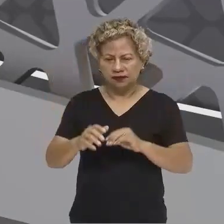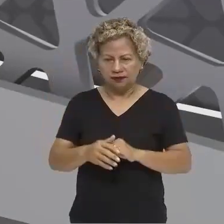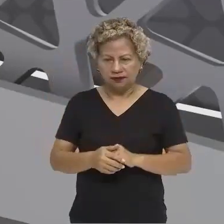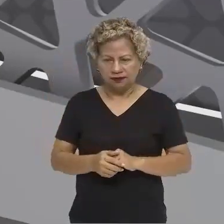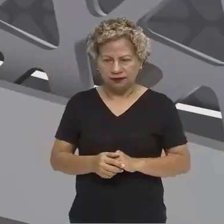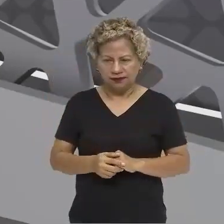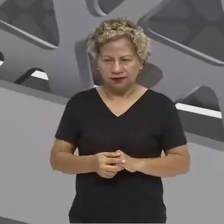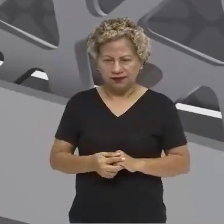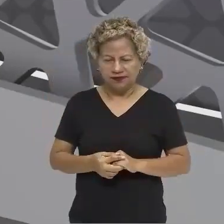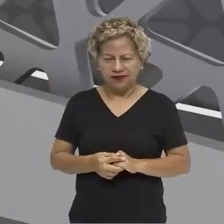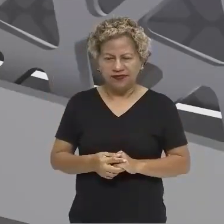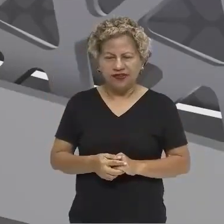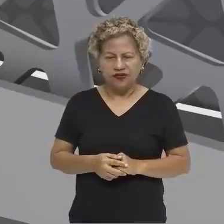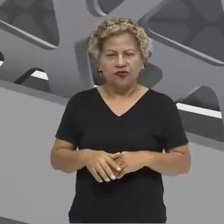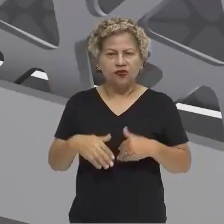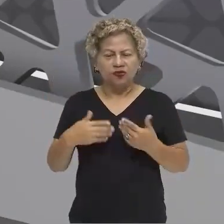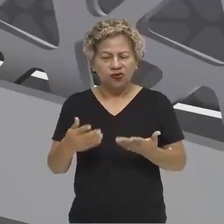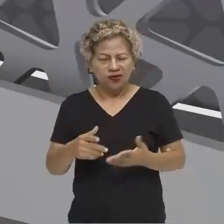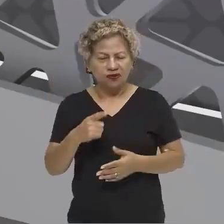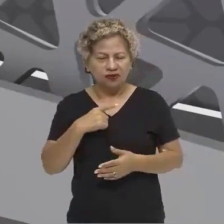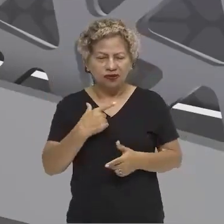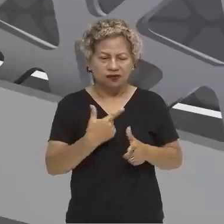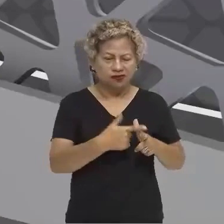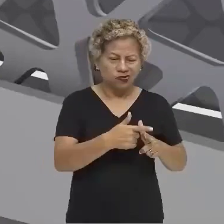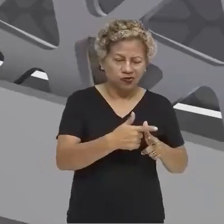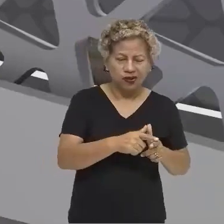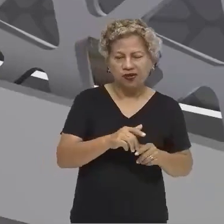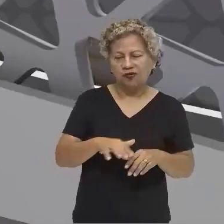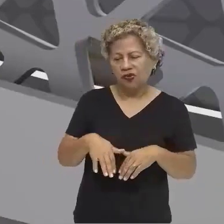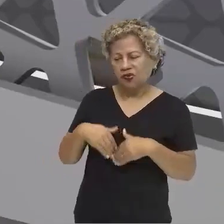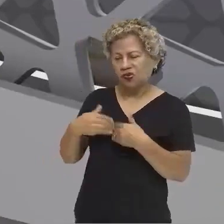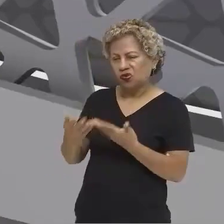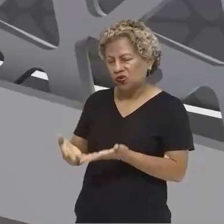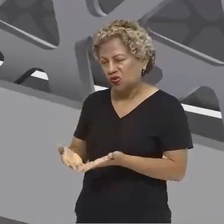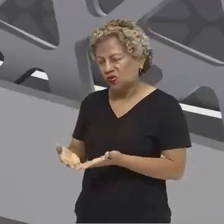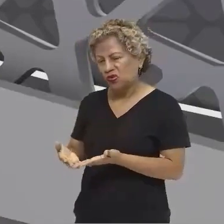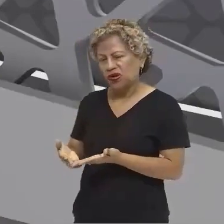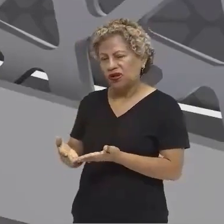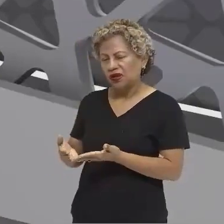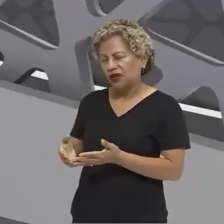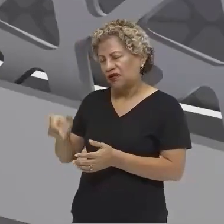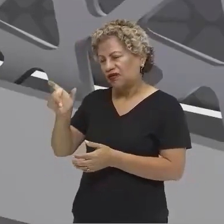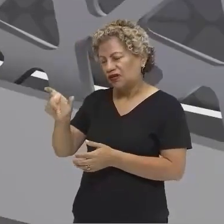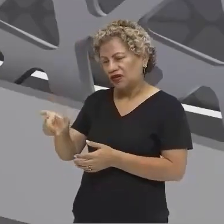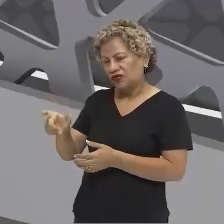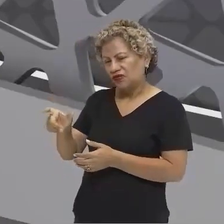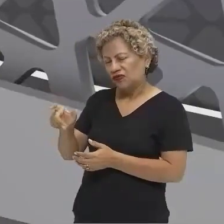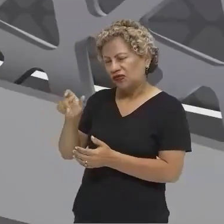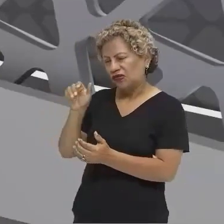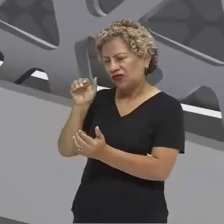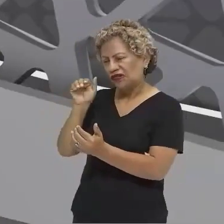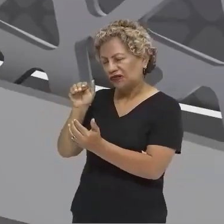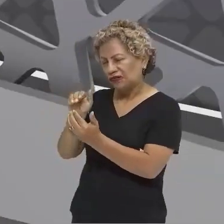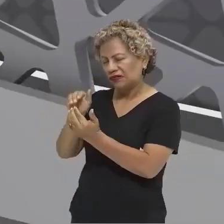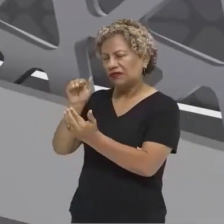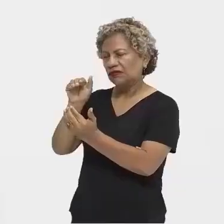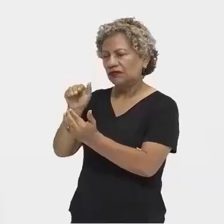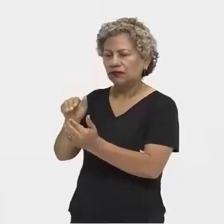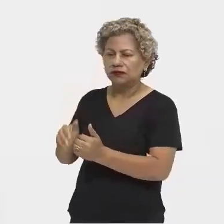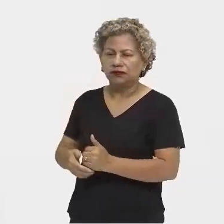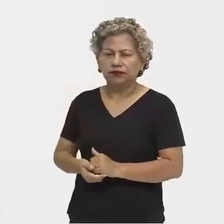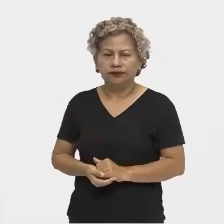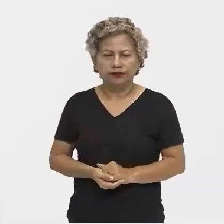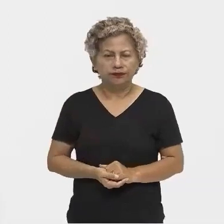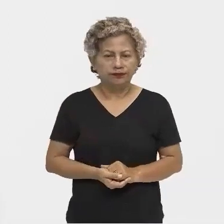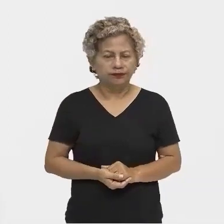frente a algum problema, frente a alguma situação, frente a alguma pessoa. Por que eu estou agindo dessa forma? Certo? Aí,